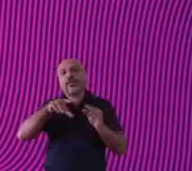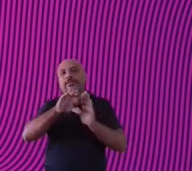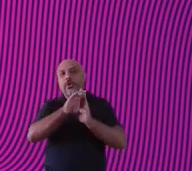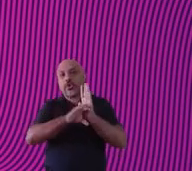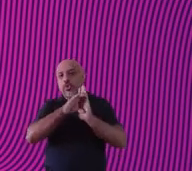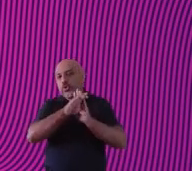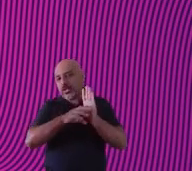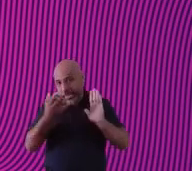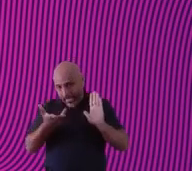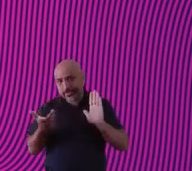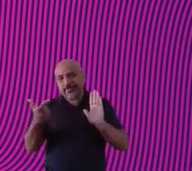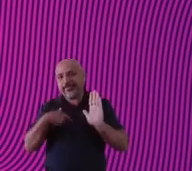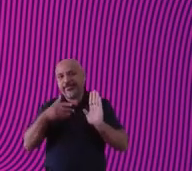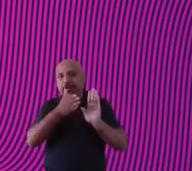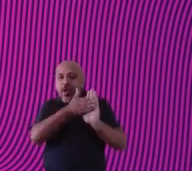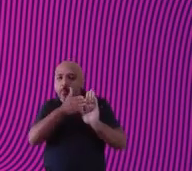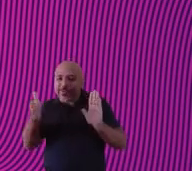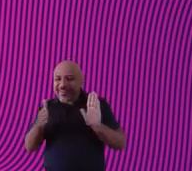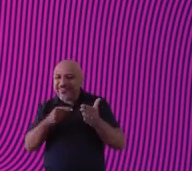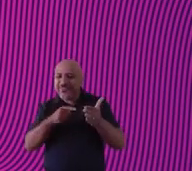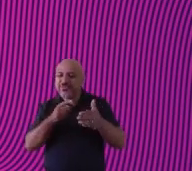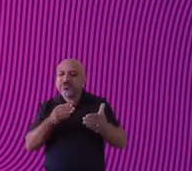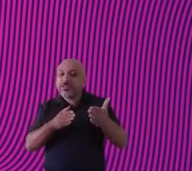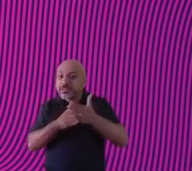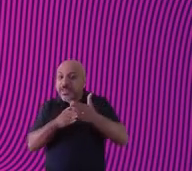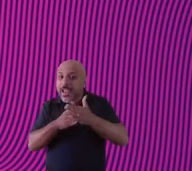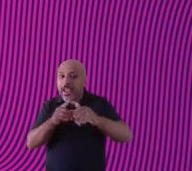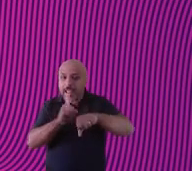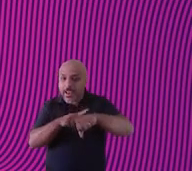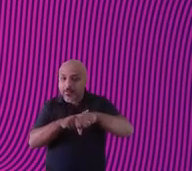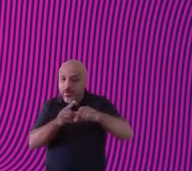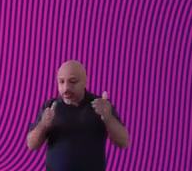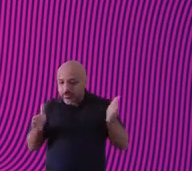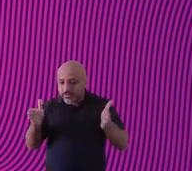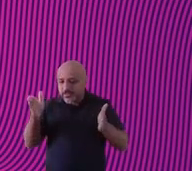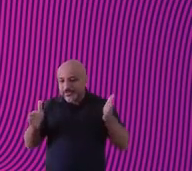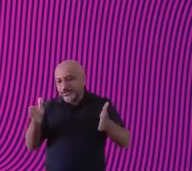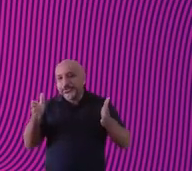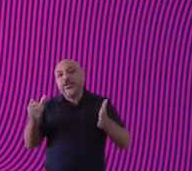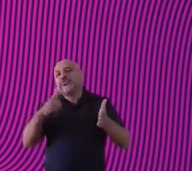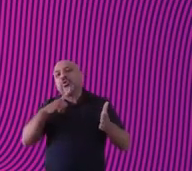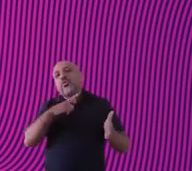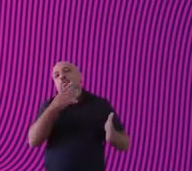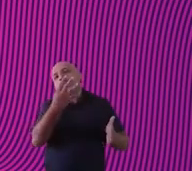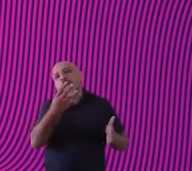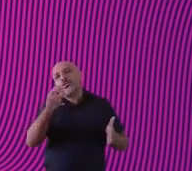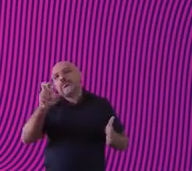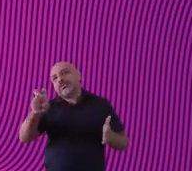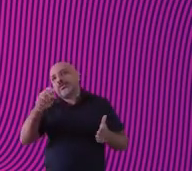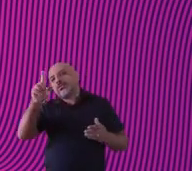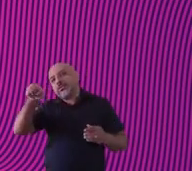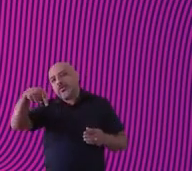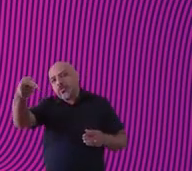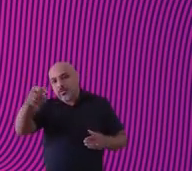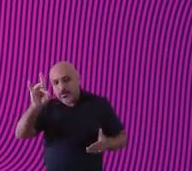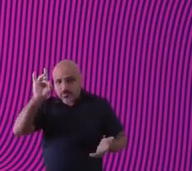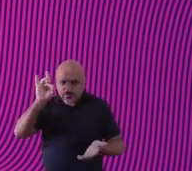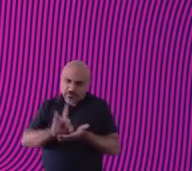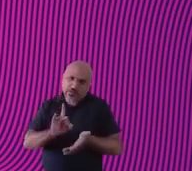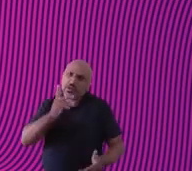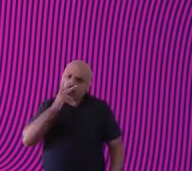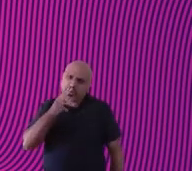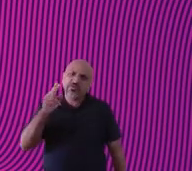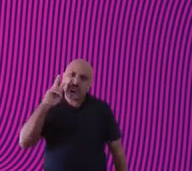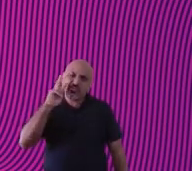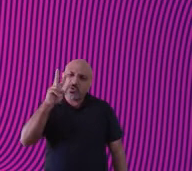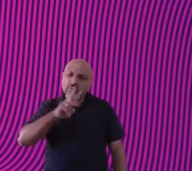como é um um período limitado de tempo né da talidomida são os quatro tipos depois da consolidação eu acho que do